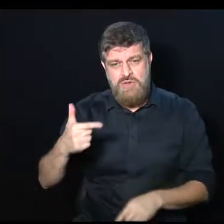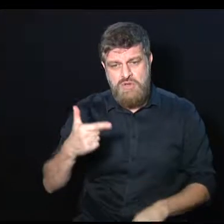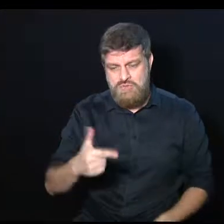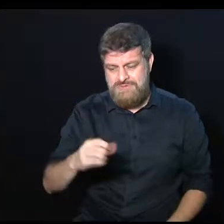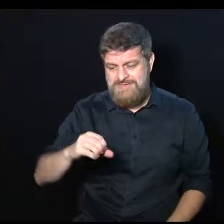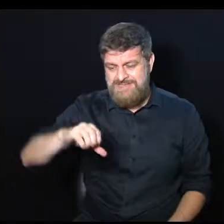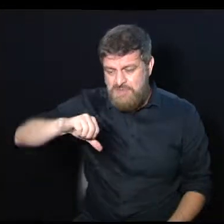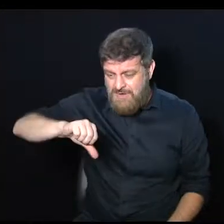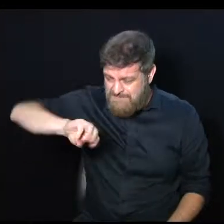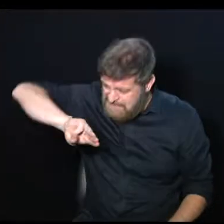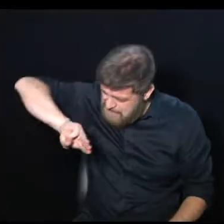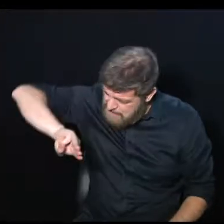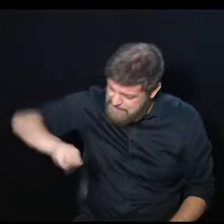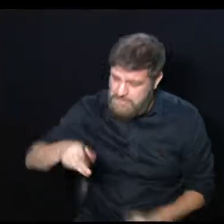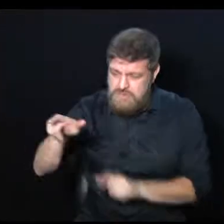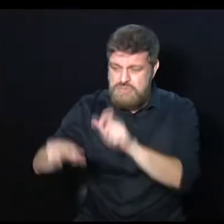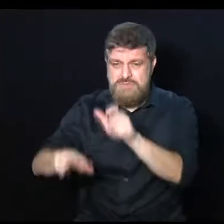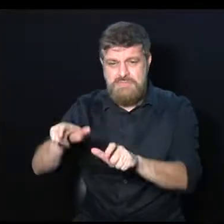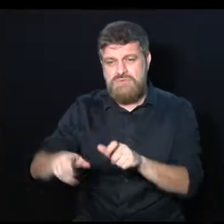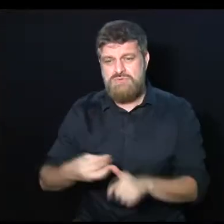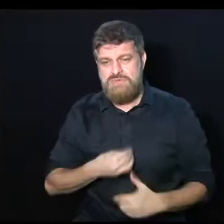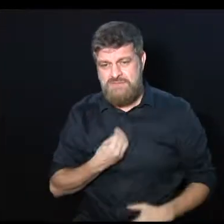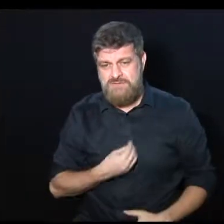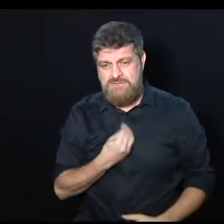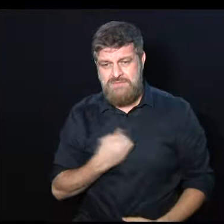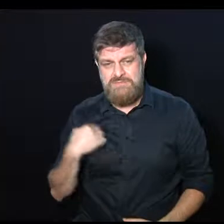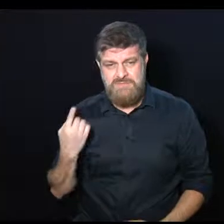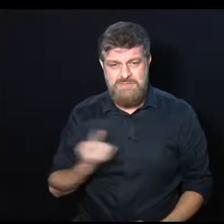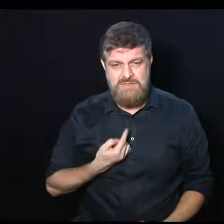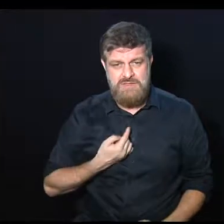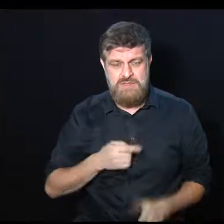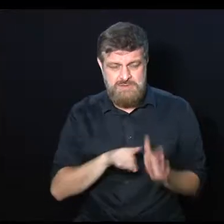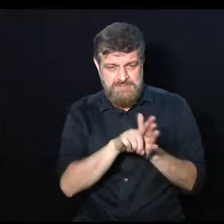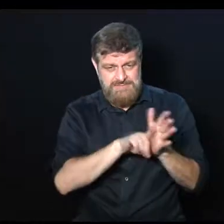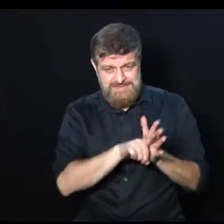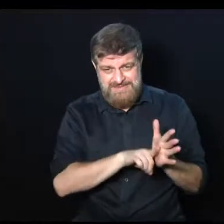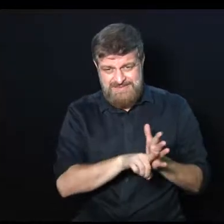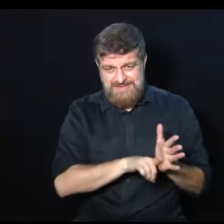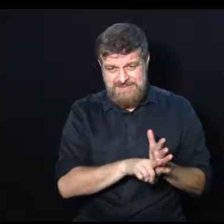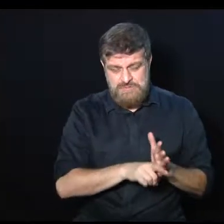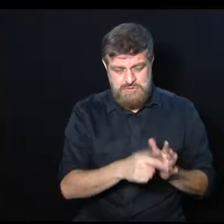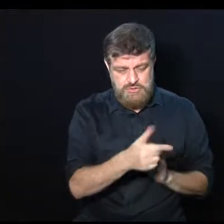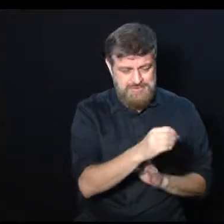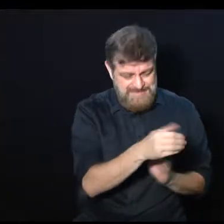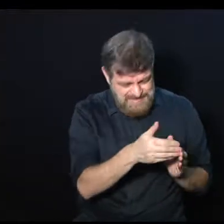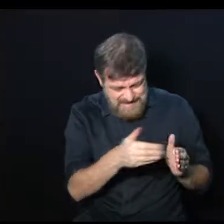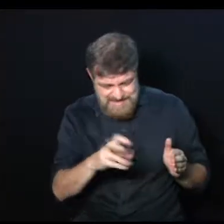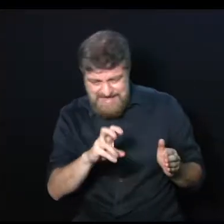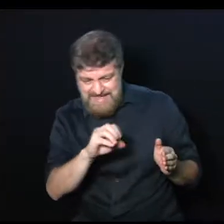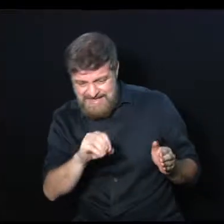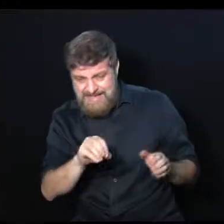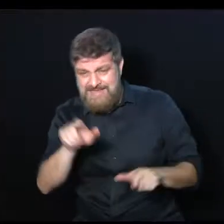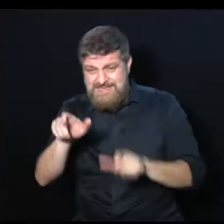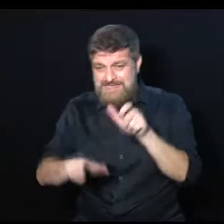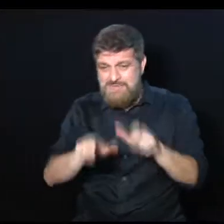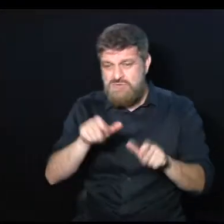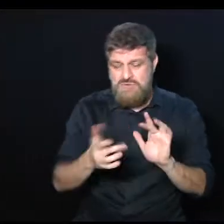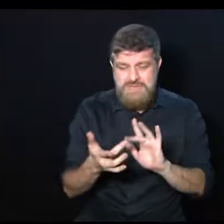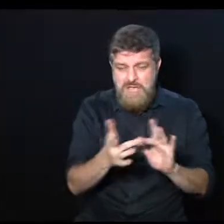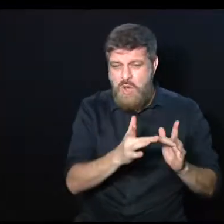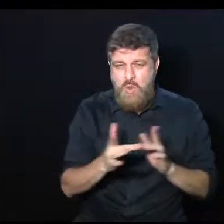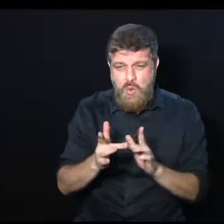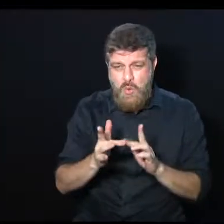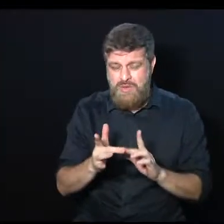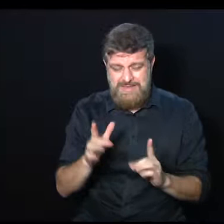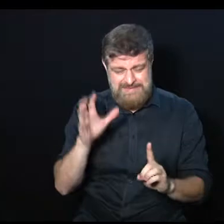habitantes. Isso significa que, assumindo um cenário de prevalência de 200 a 500 casos de exposições tóxicas ano